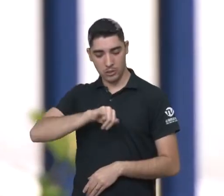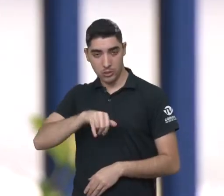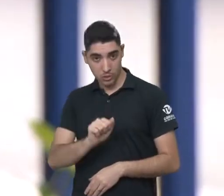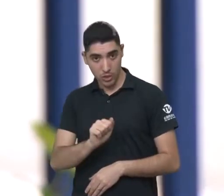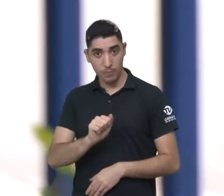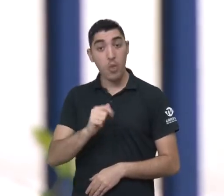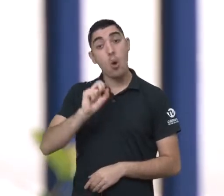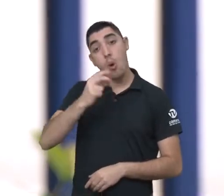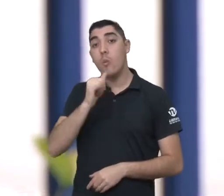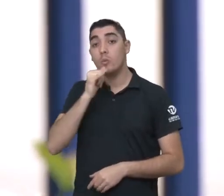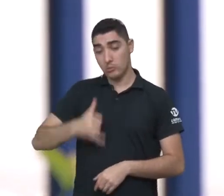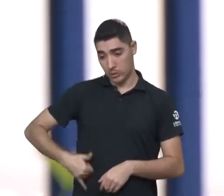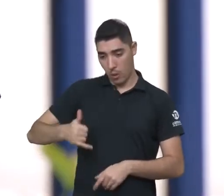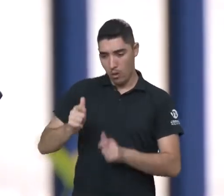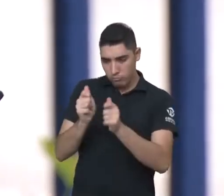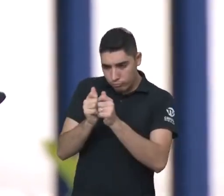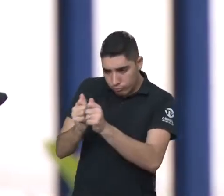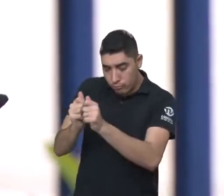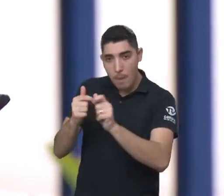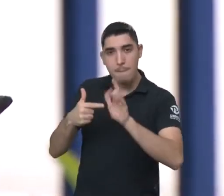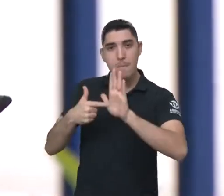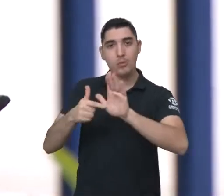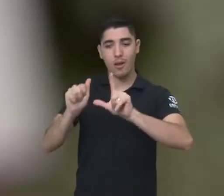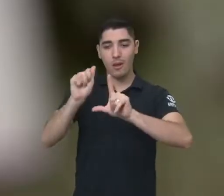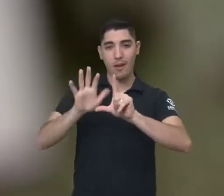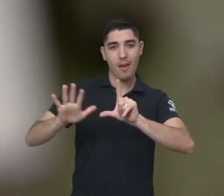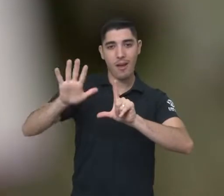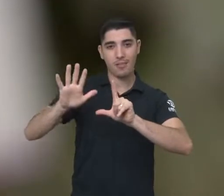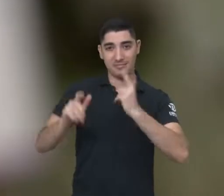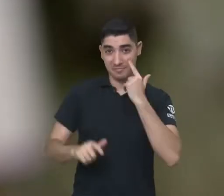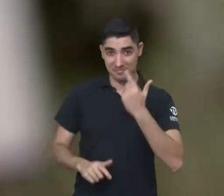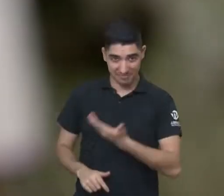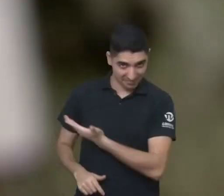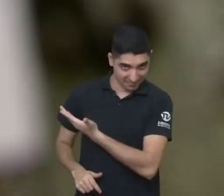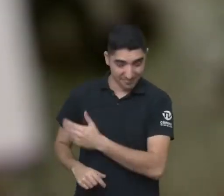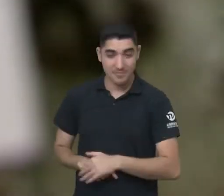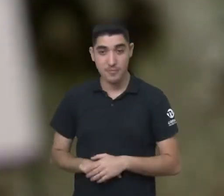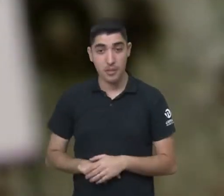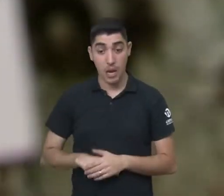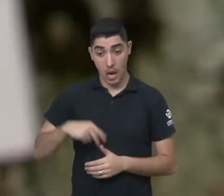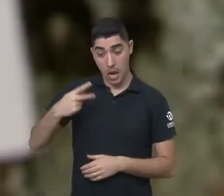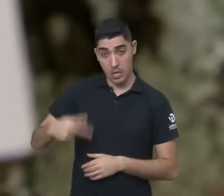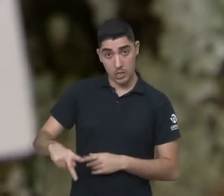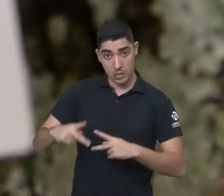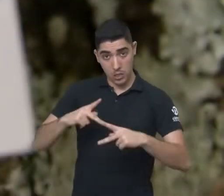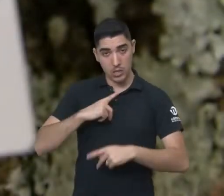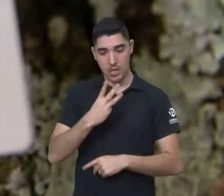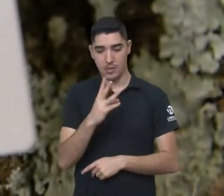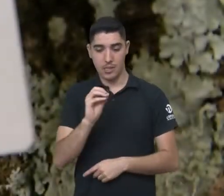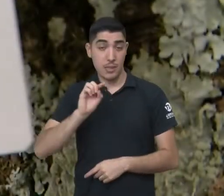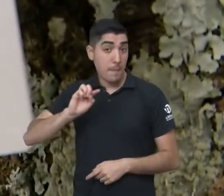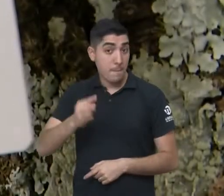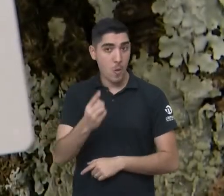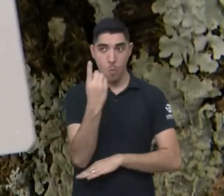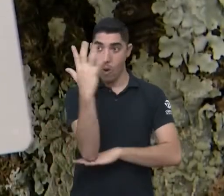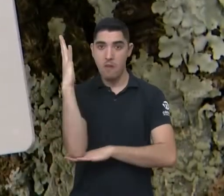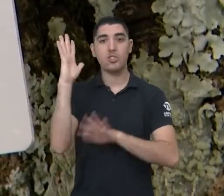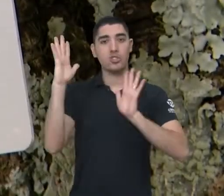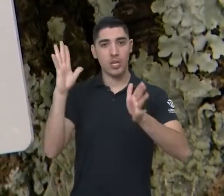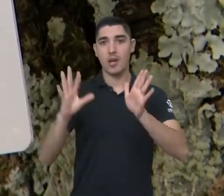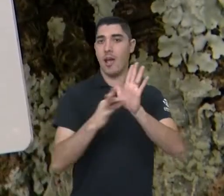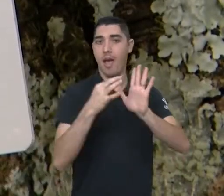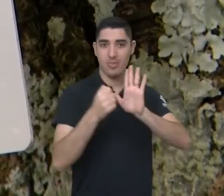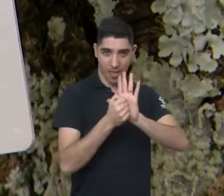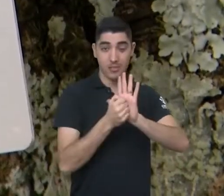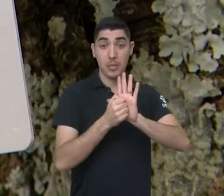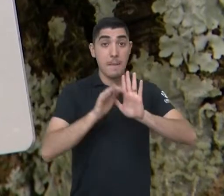então apontando o celular para esses QR Codes. Atualmente, a cidade tem cerca de 30 mil árvores cadastradas,